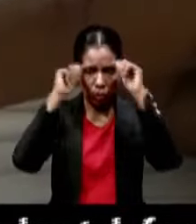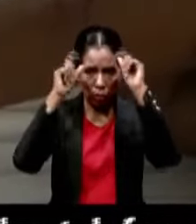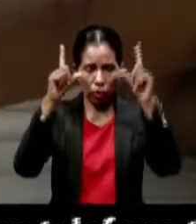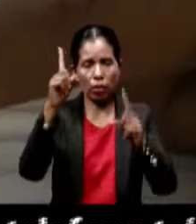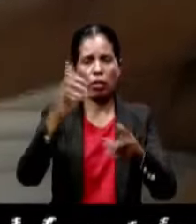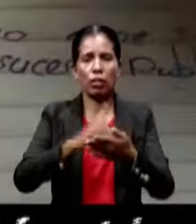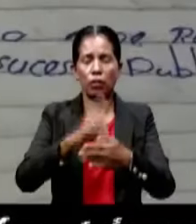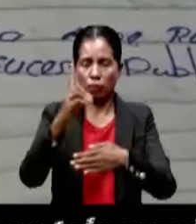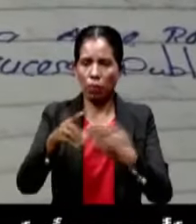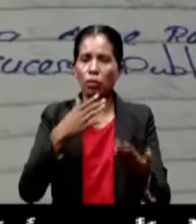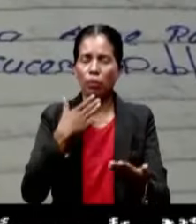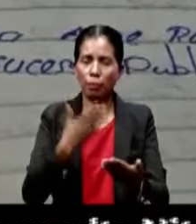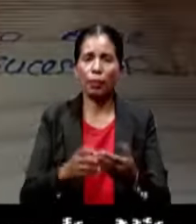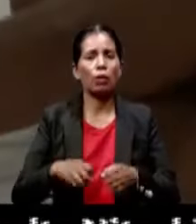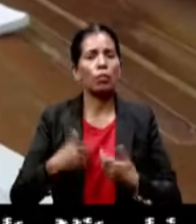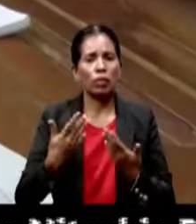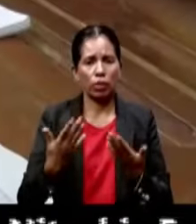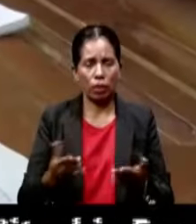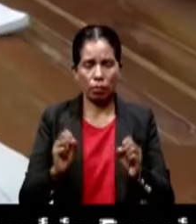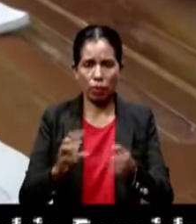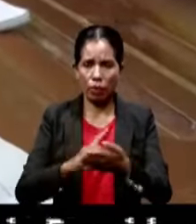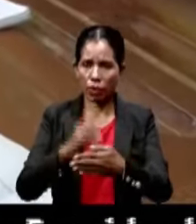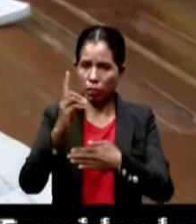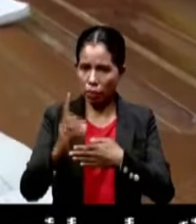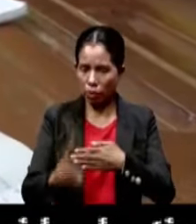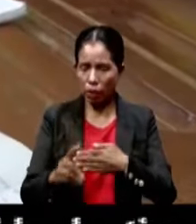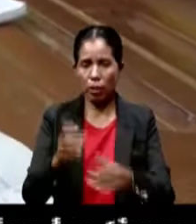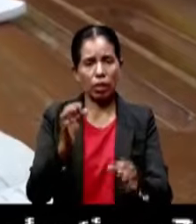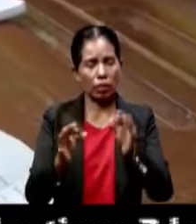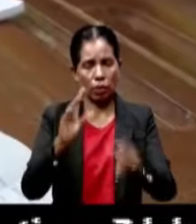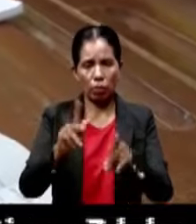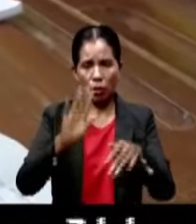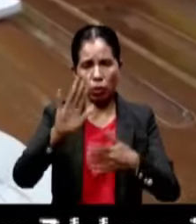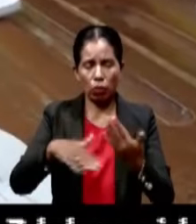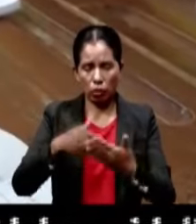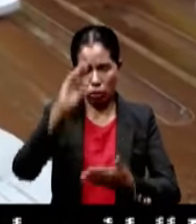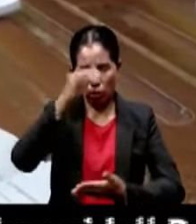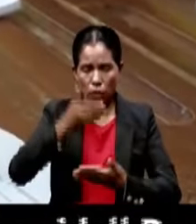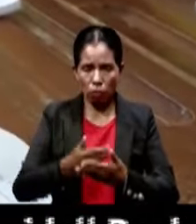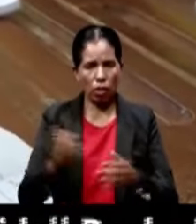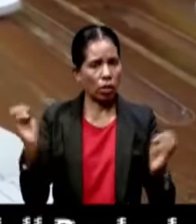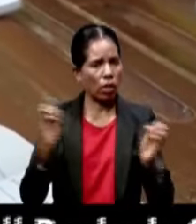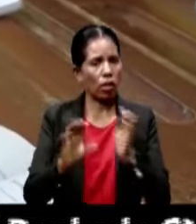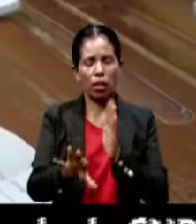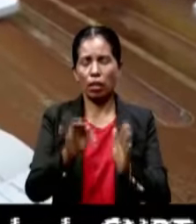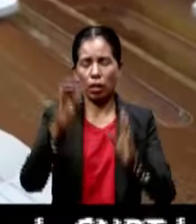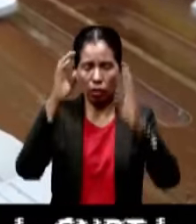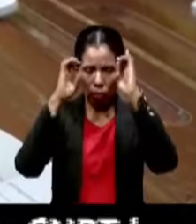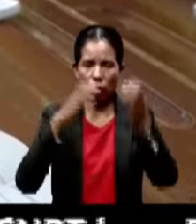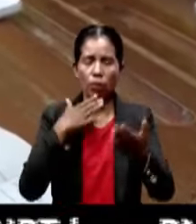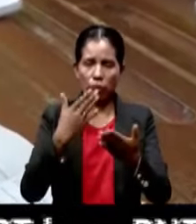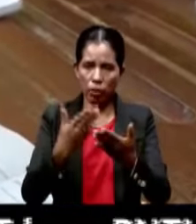no próspero, mai be o ensamak bele desenvolve se povo nye uan sira ne, laheta n'educação ida diak no